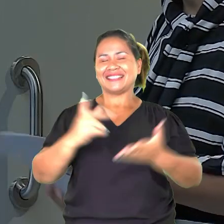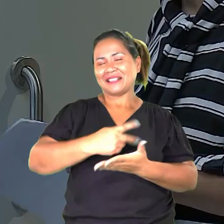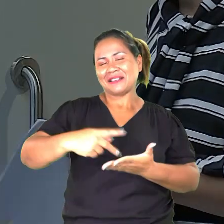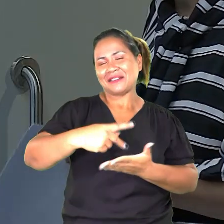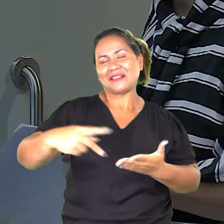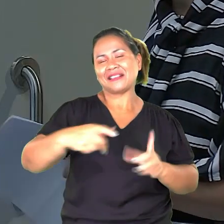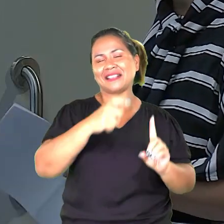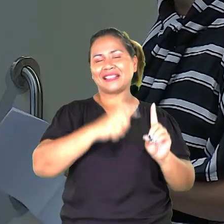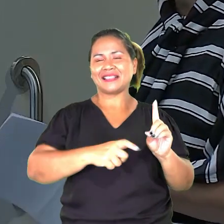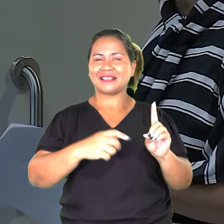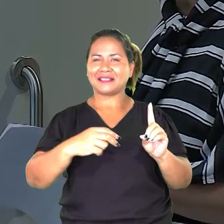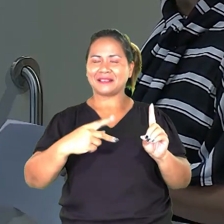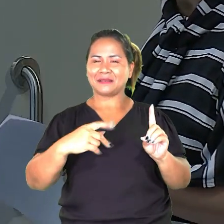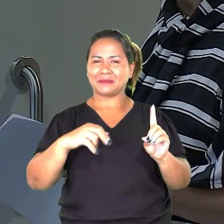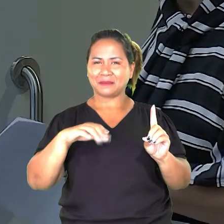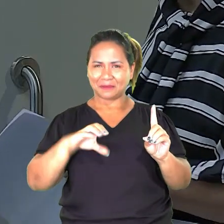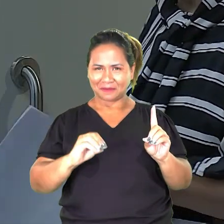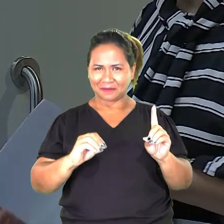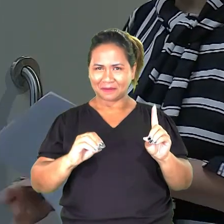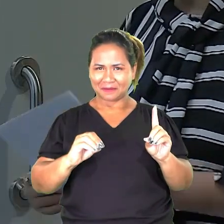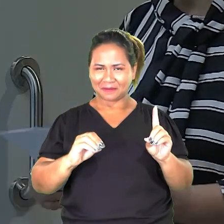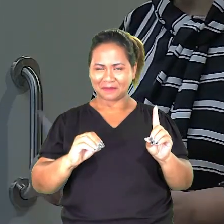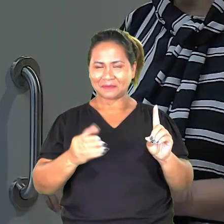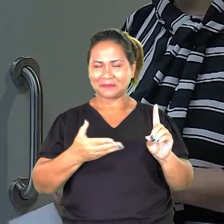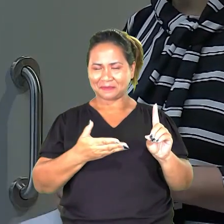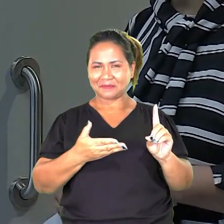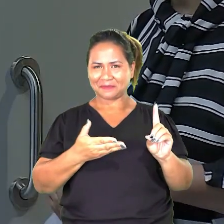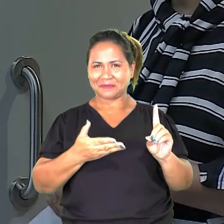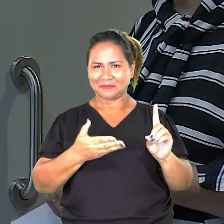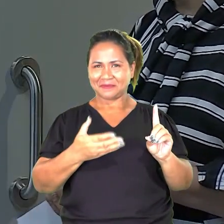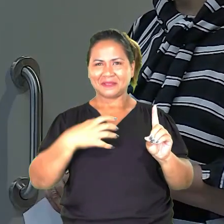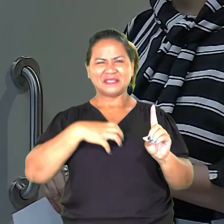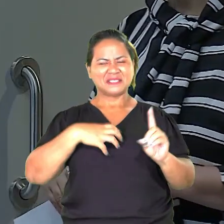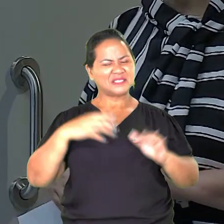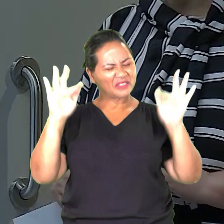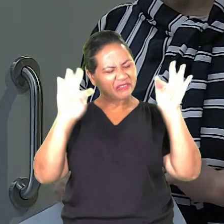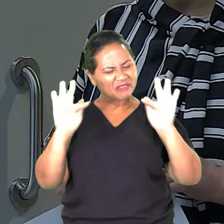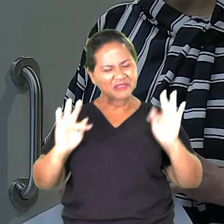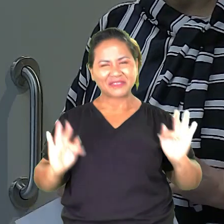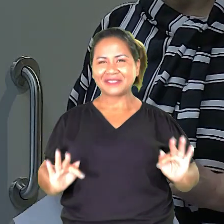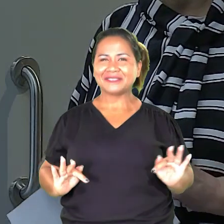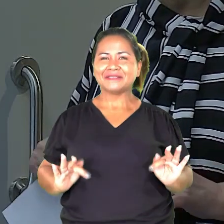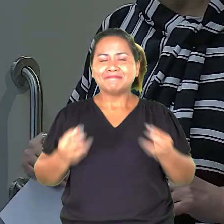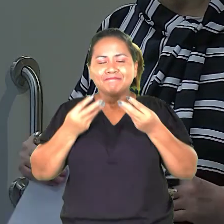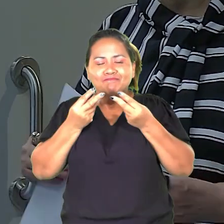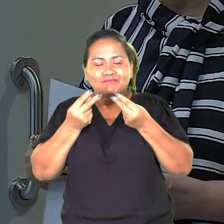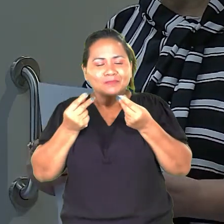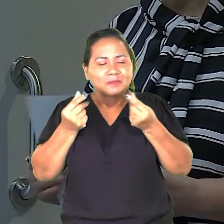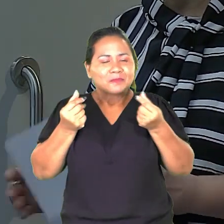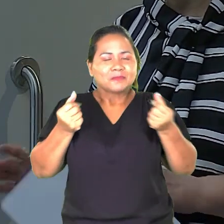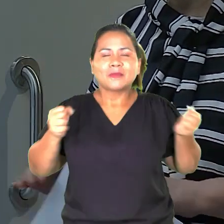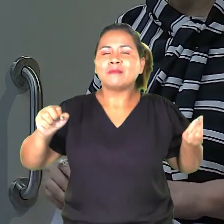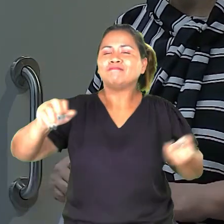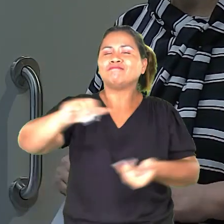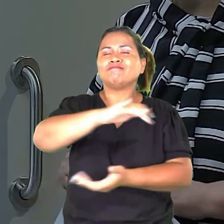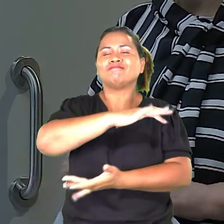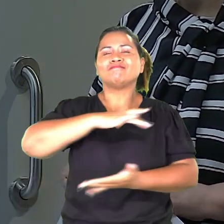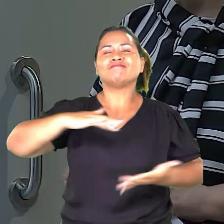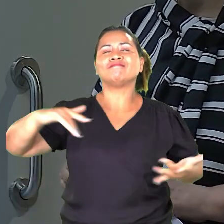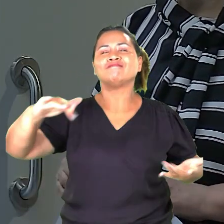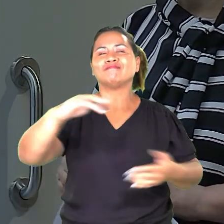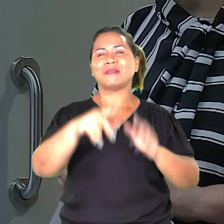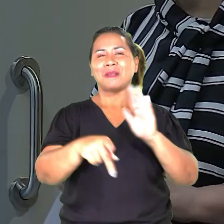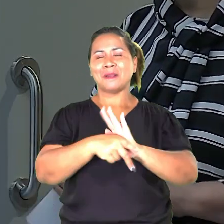Democrático, poeta Paulo Bonfim, e para nosso deleite, ainda saboreando desta